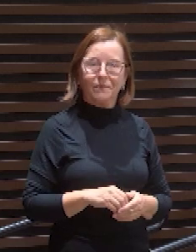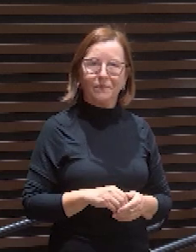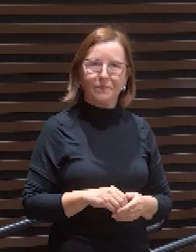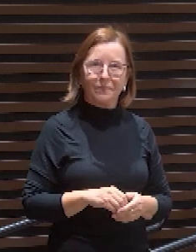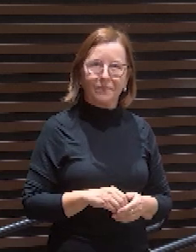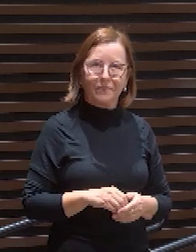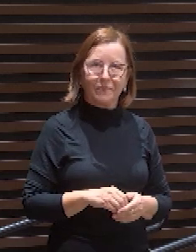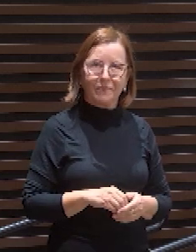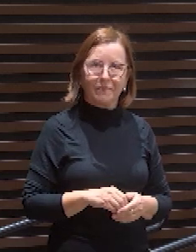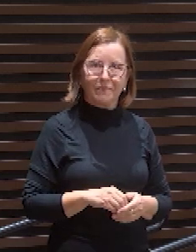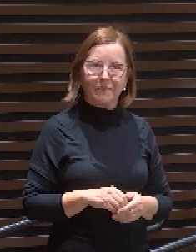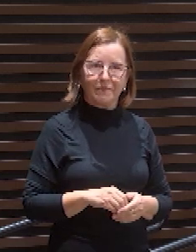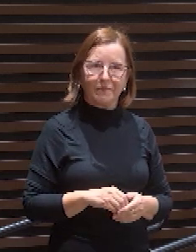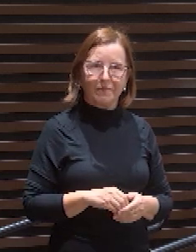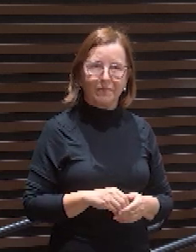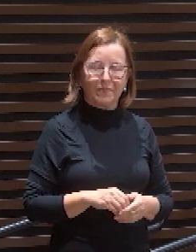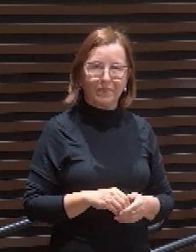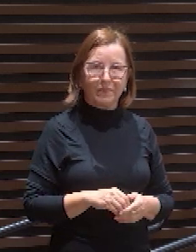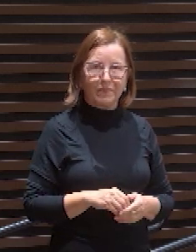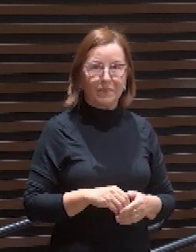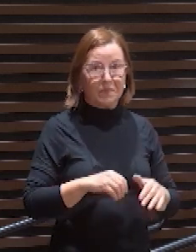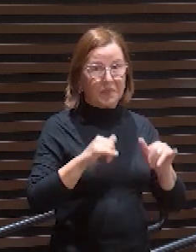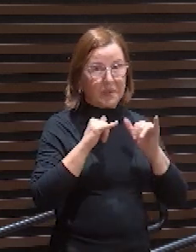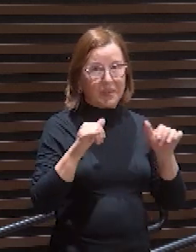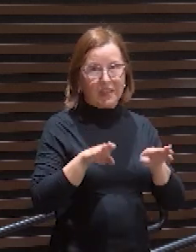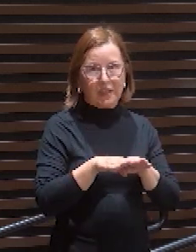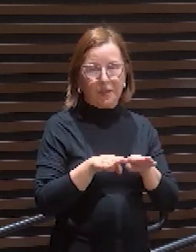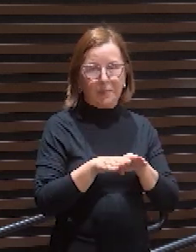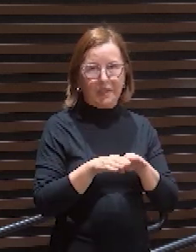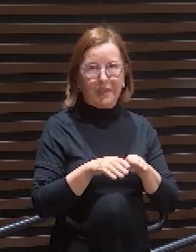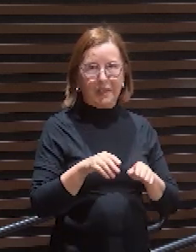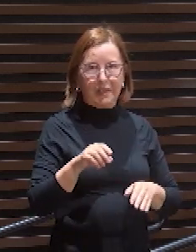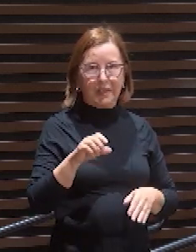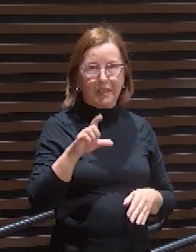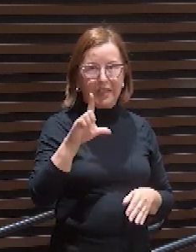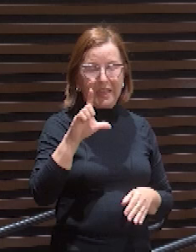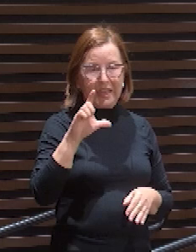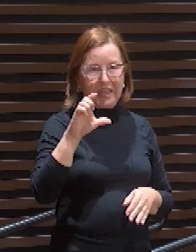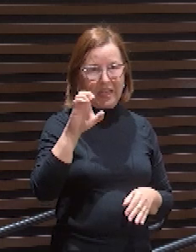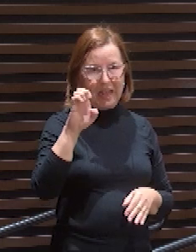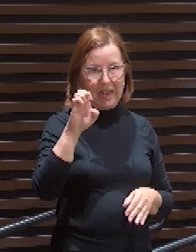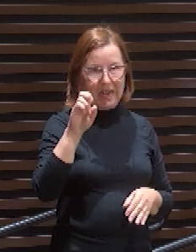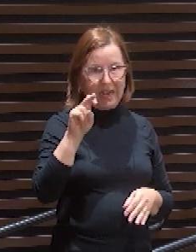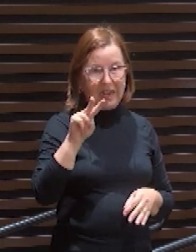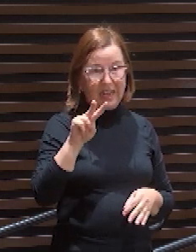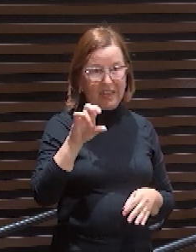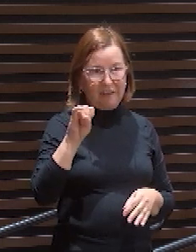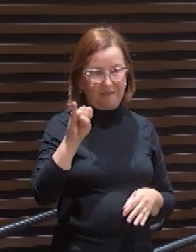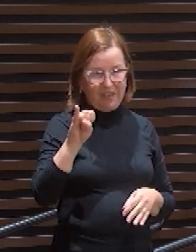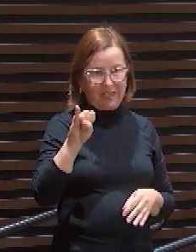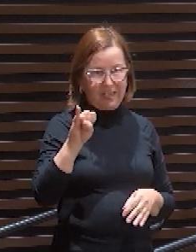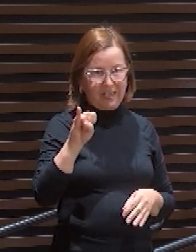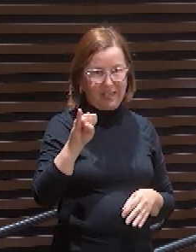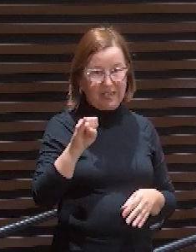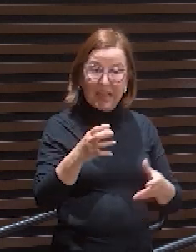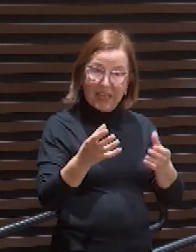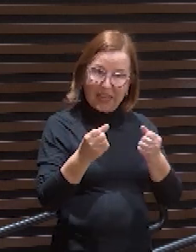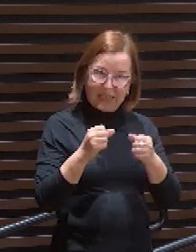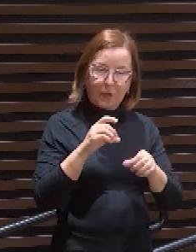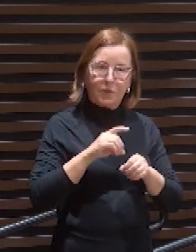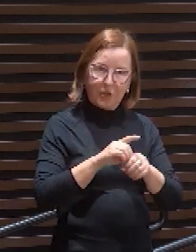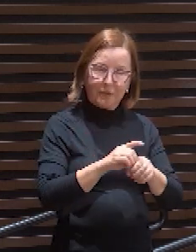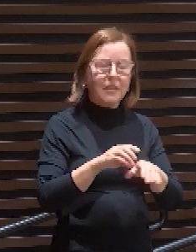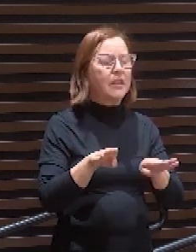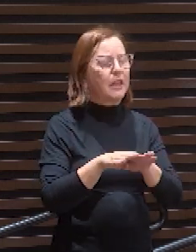E, por assim dizer, também Levi, que recebe dízimos, pagou